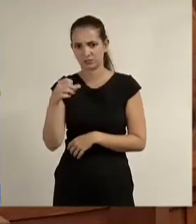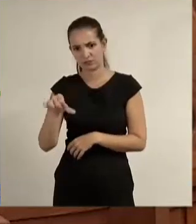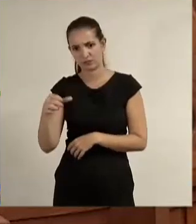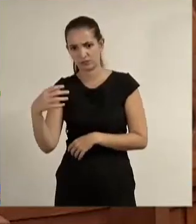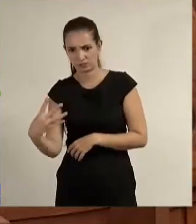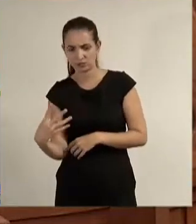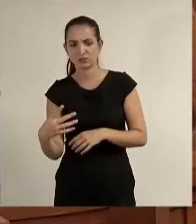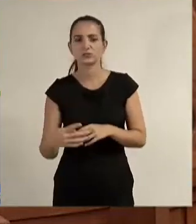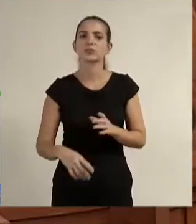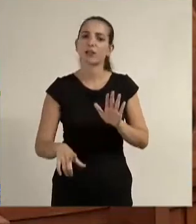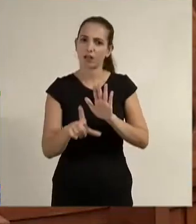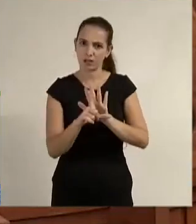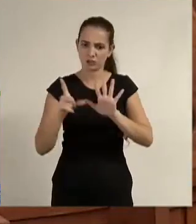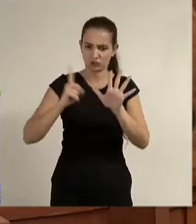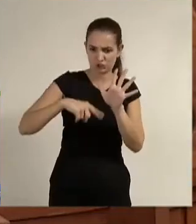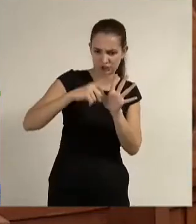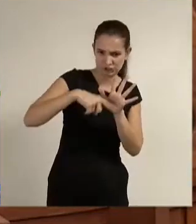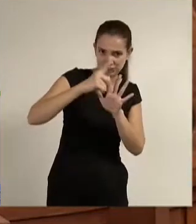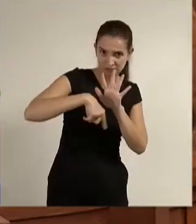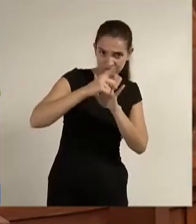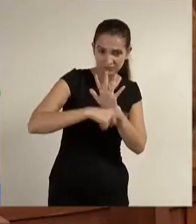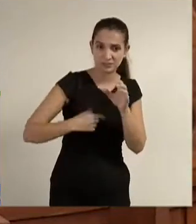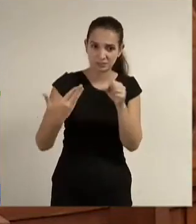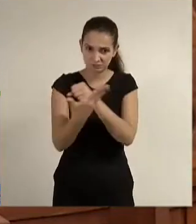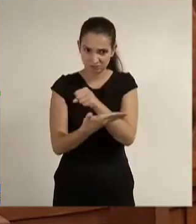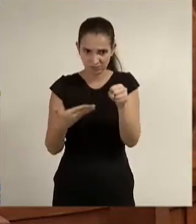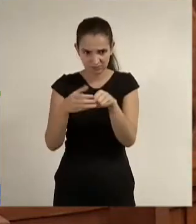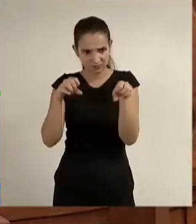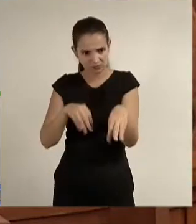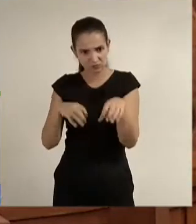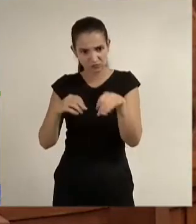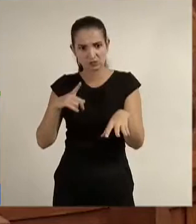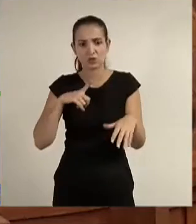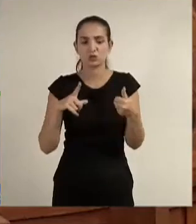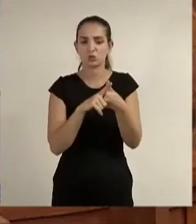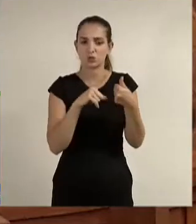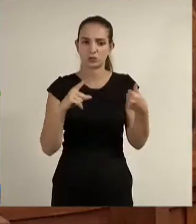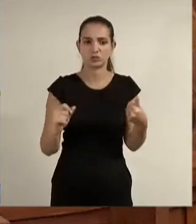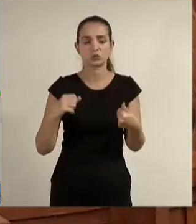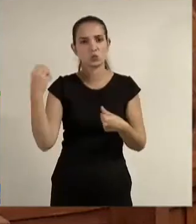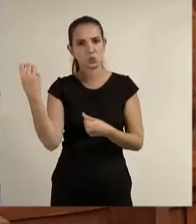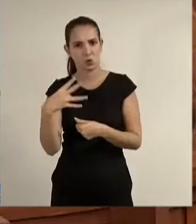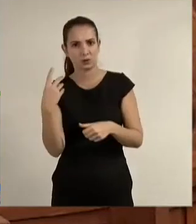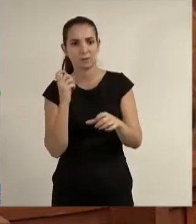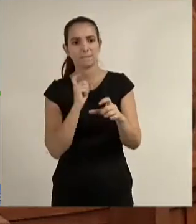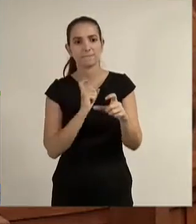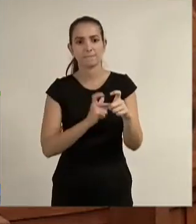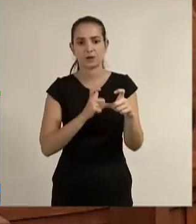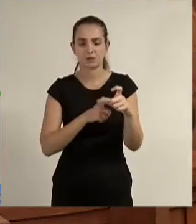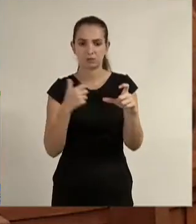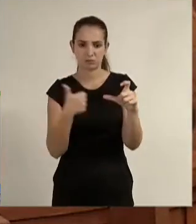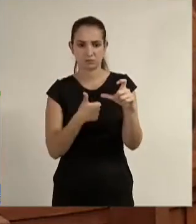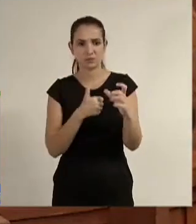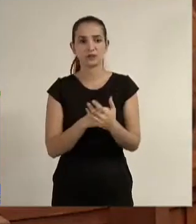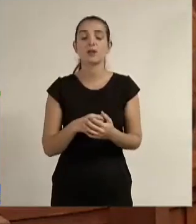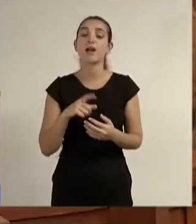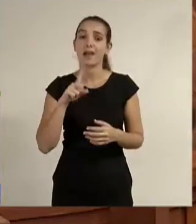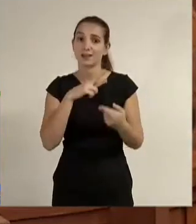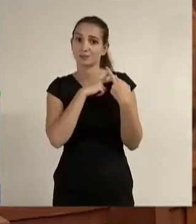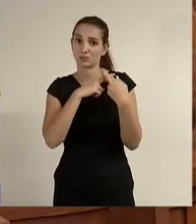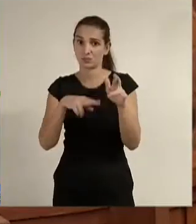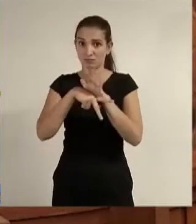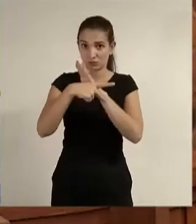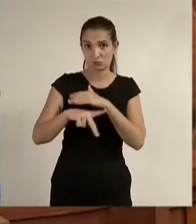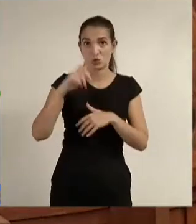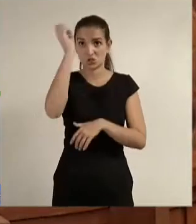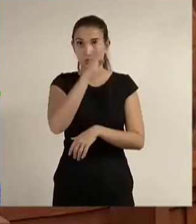Diretrizes e Bases da Educação, estabelece no artigo 8º, parágrafo 1º, que caberá à União a coordenação